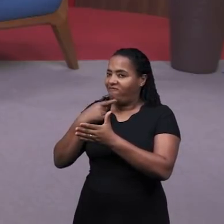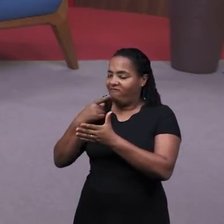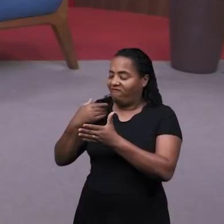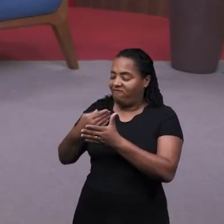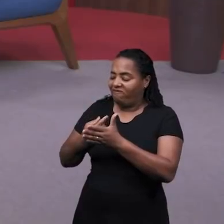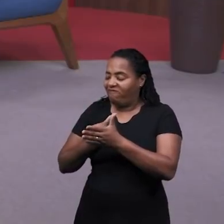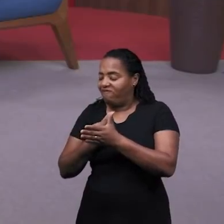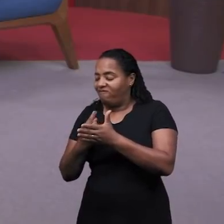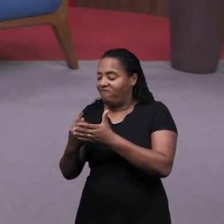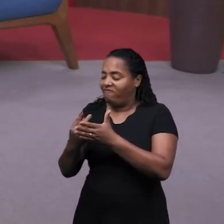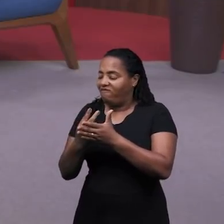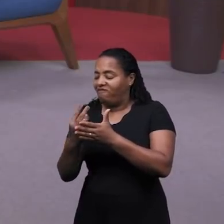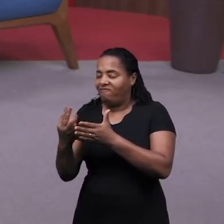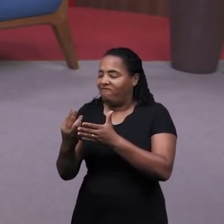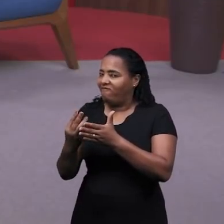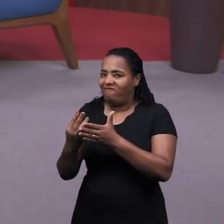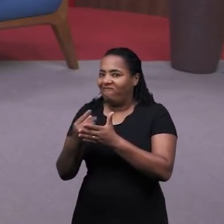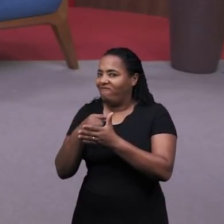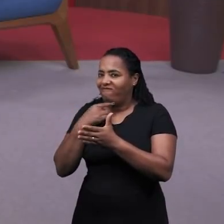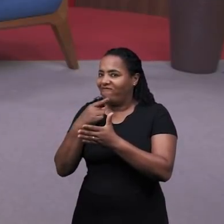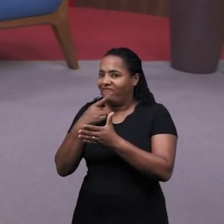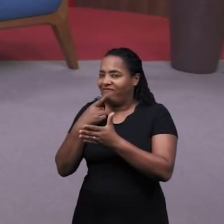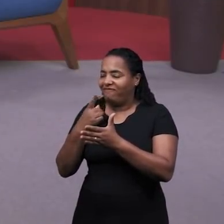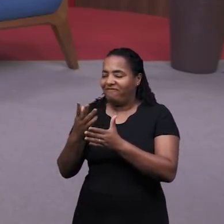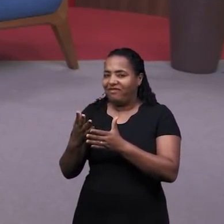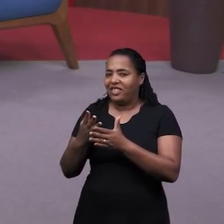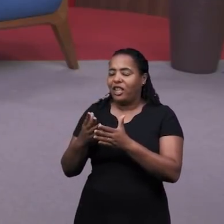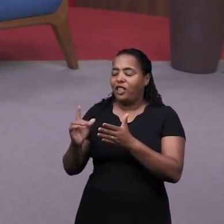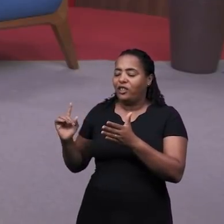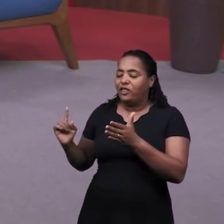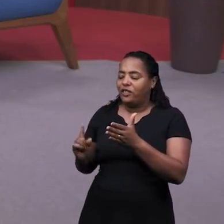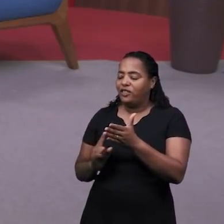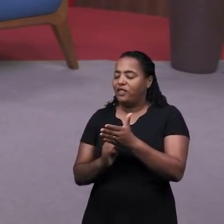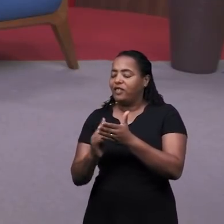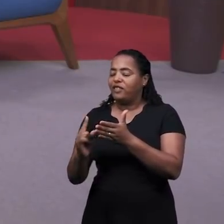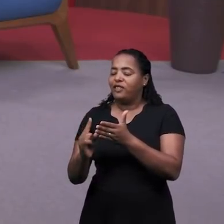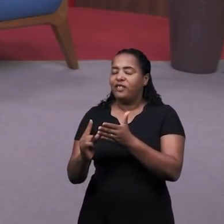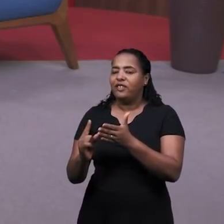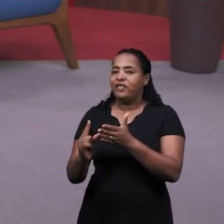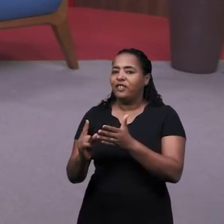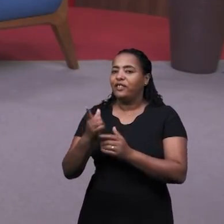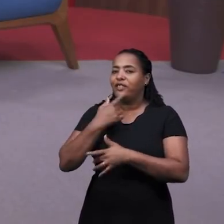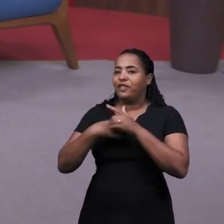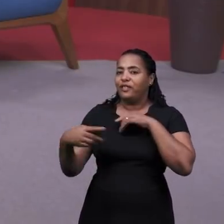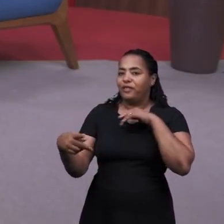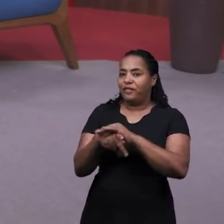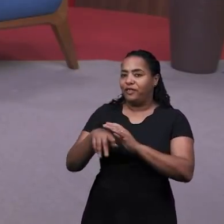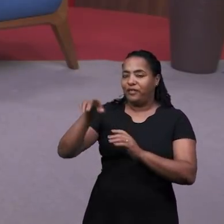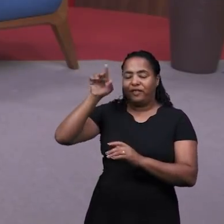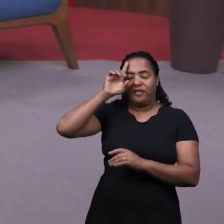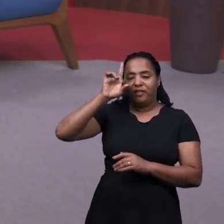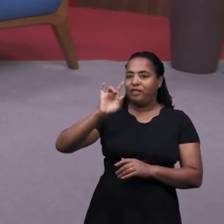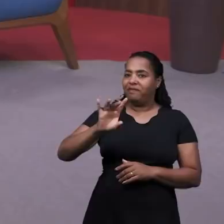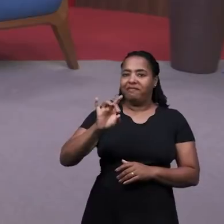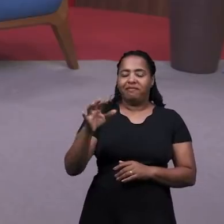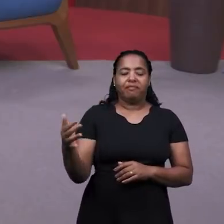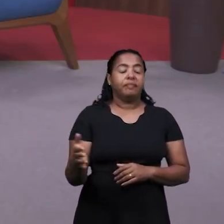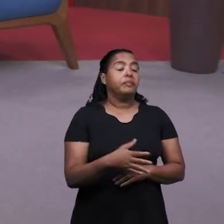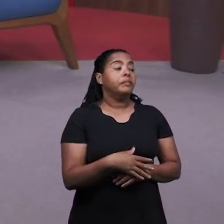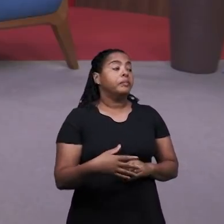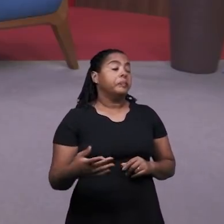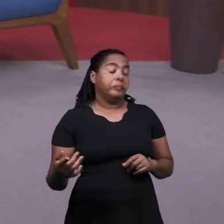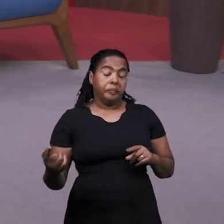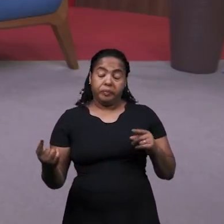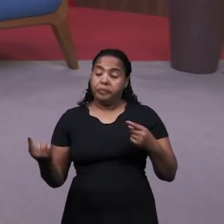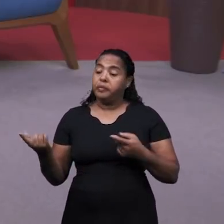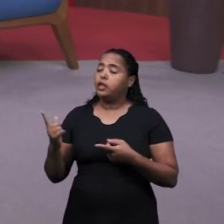passam. Não passam no caminho. Entendeu? Muito bem. Só cabe no caminho a vontade de Deus. Glória a Deus. Falamos sobre o projeto da